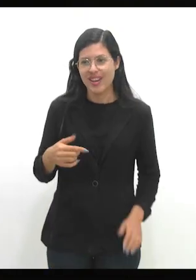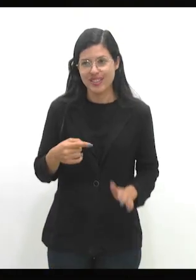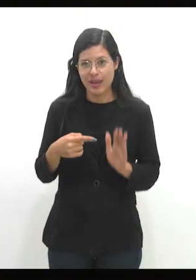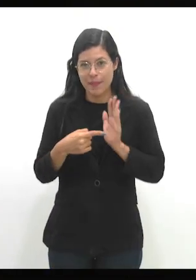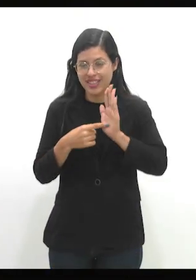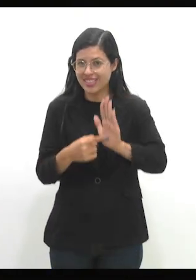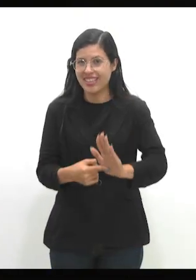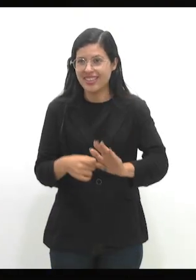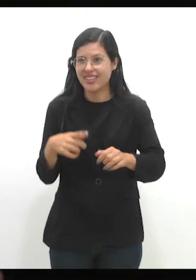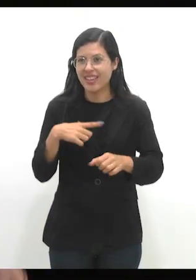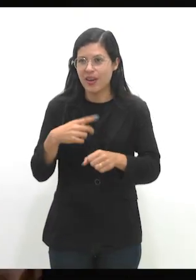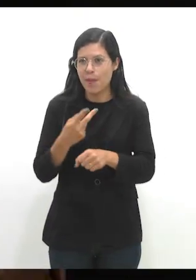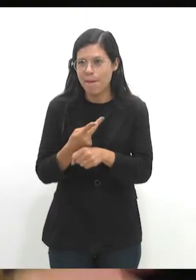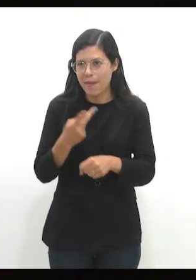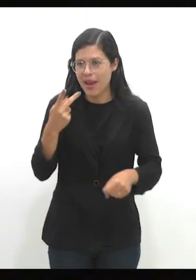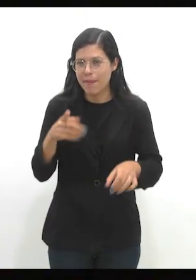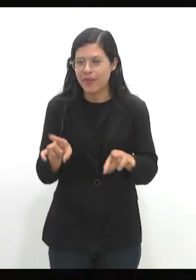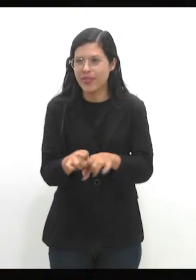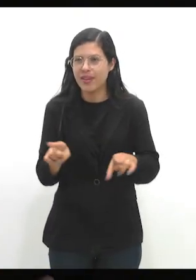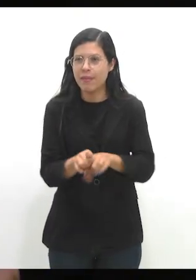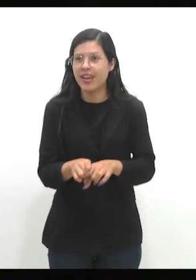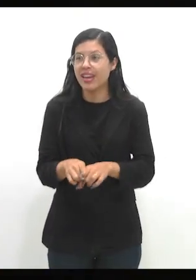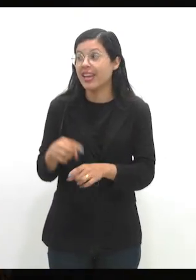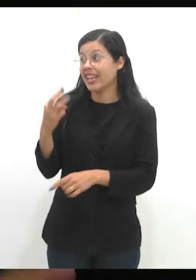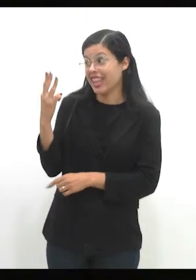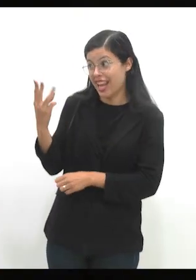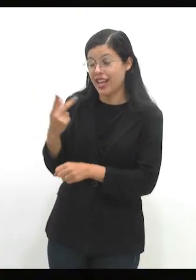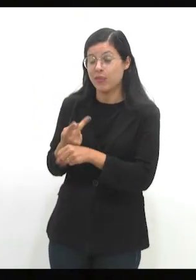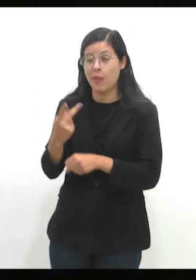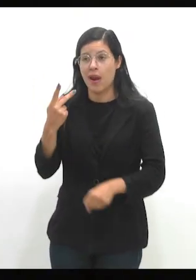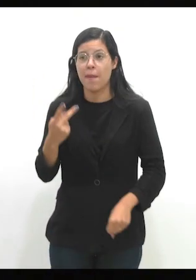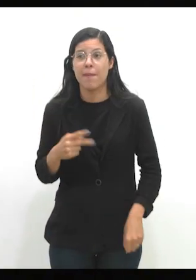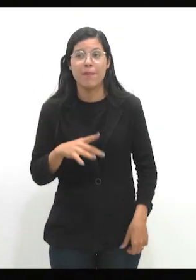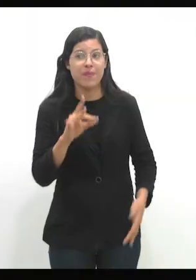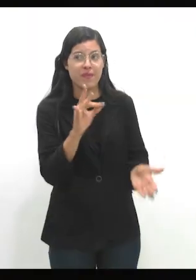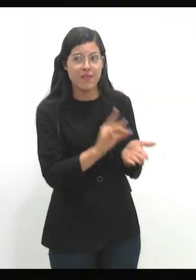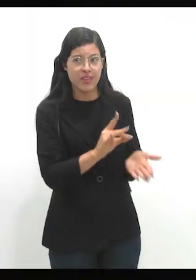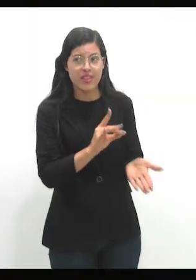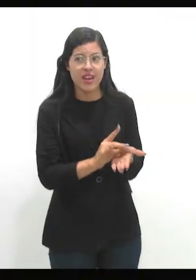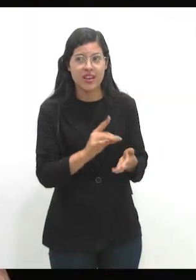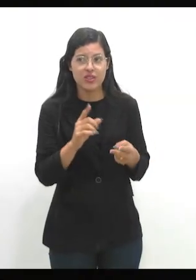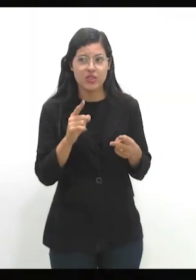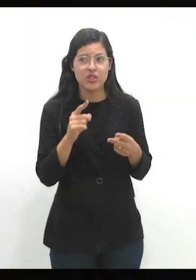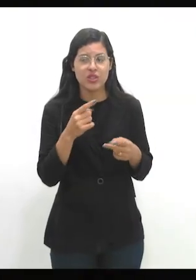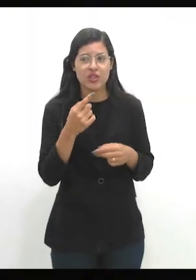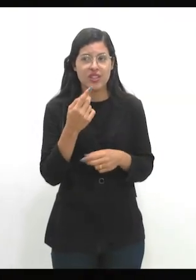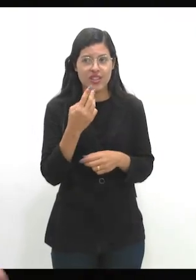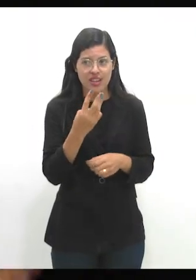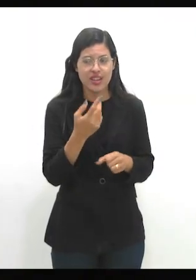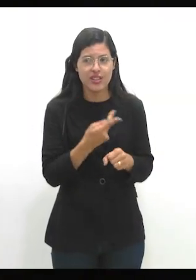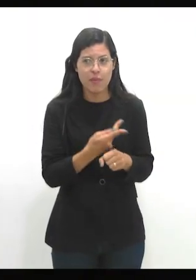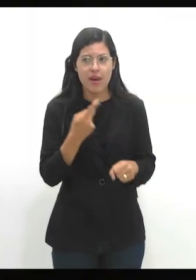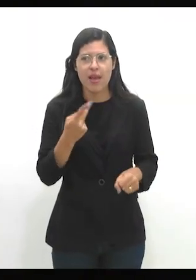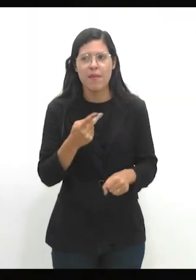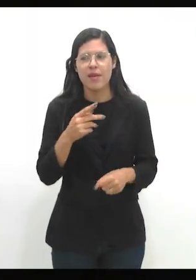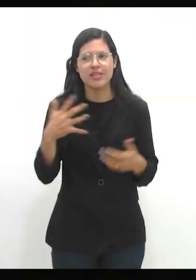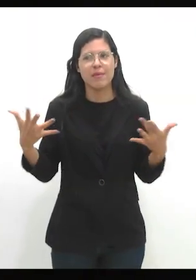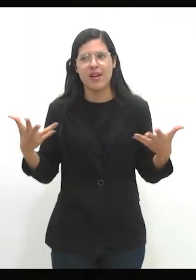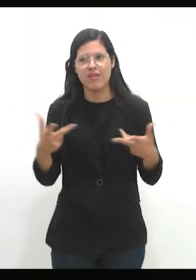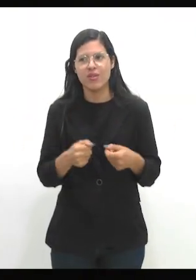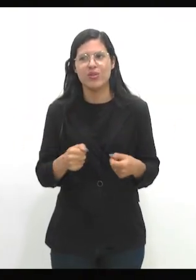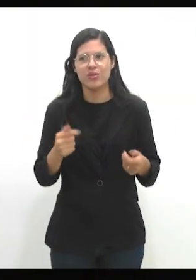Não acabou de receber um prêmio agora, o APTR, mas um prêmio... 3 prêmios. 3 prêmios. É verdade, um espetáculo e 3 prêmios.